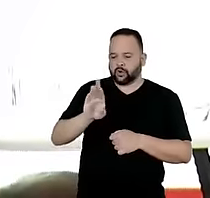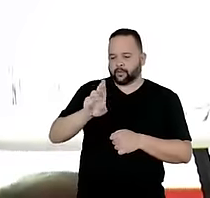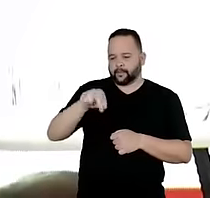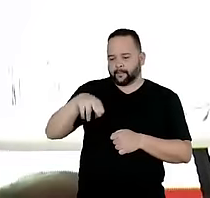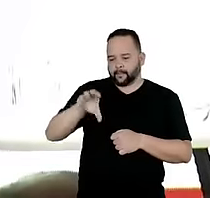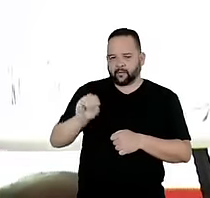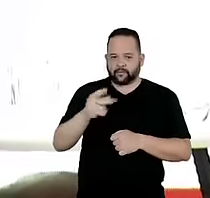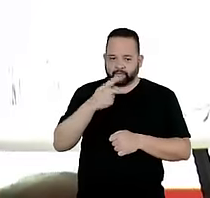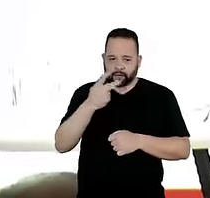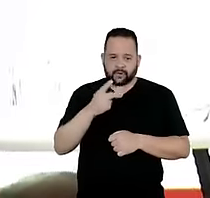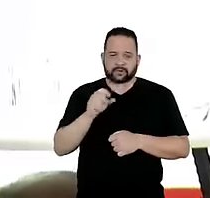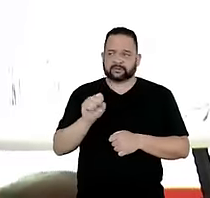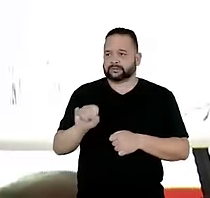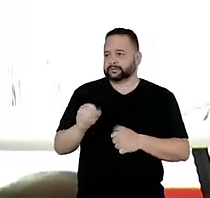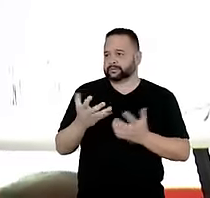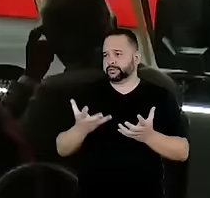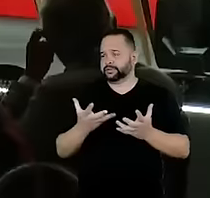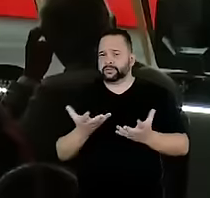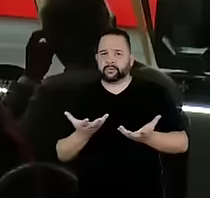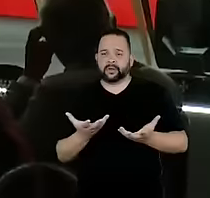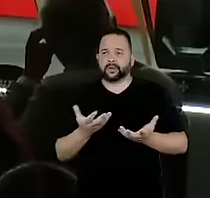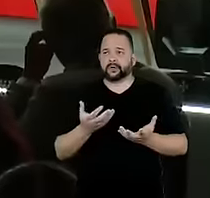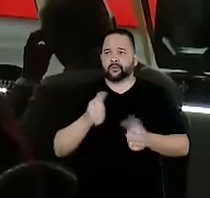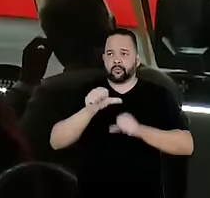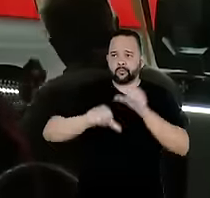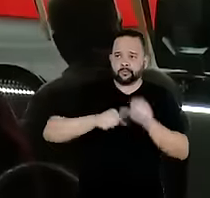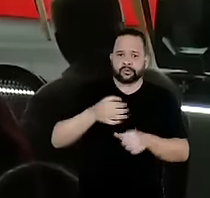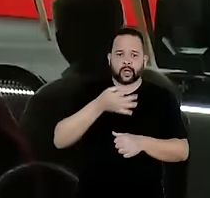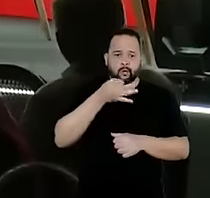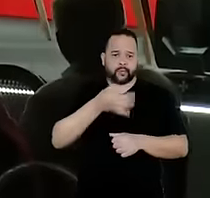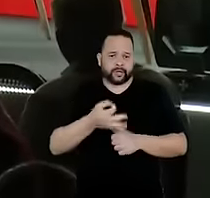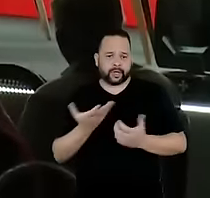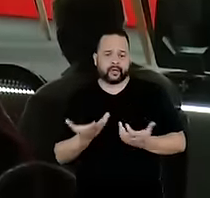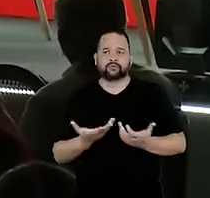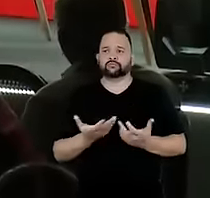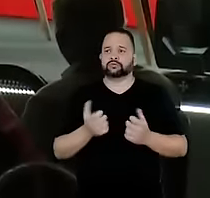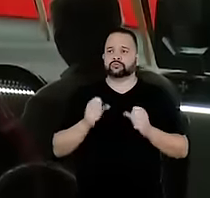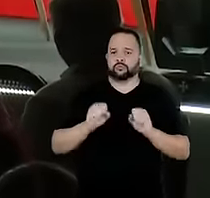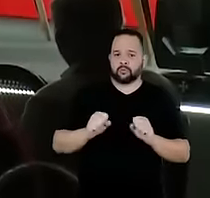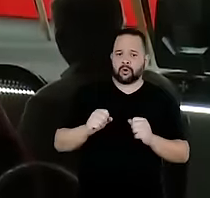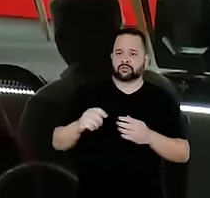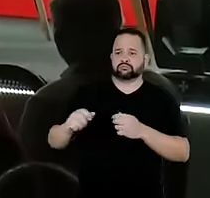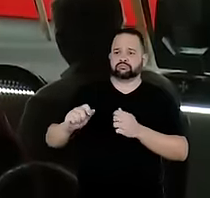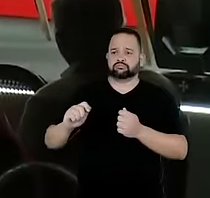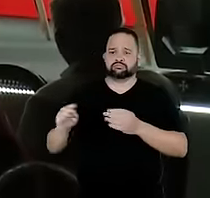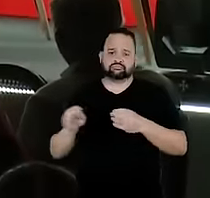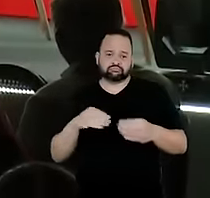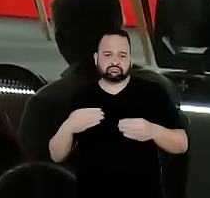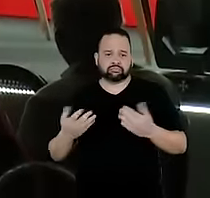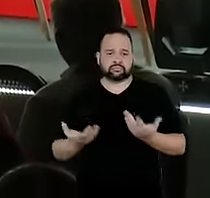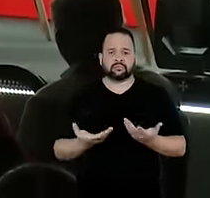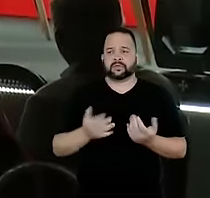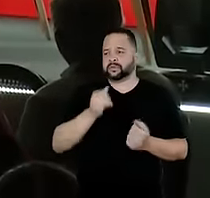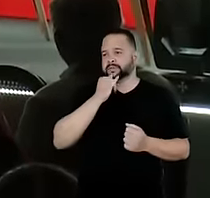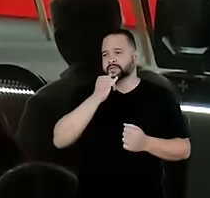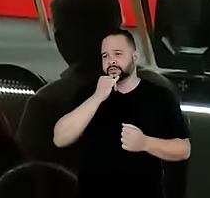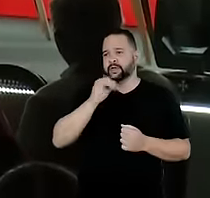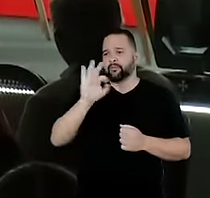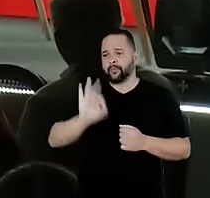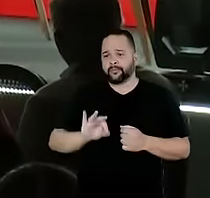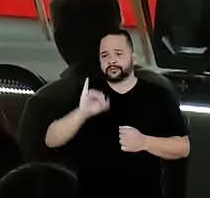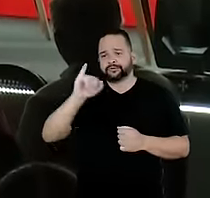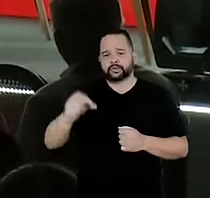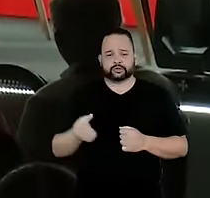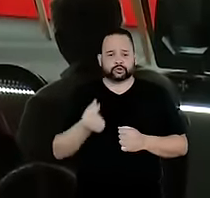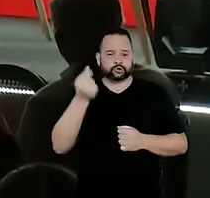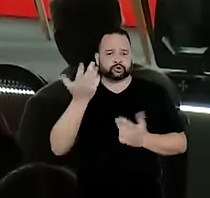setor vai ser desfavorecido como a gente tem uma visão que você setor de consumo em 2022 em função daa alta da taxa de juros a gente desfez de posições no setor